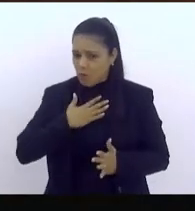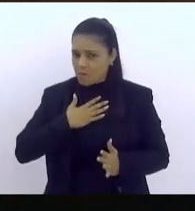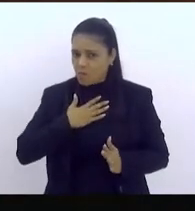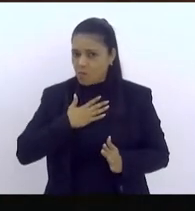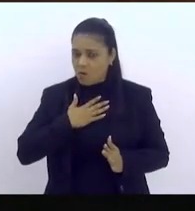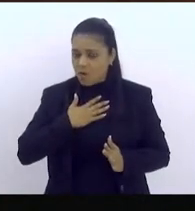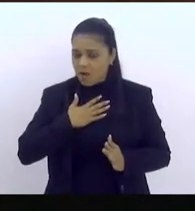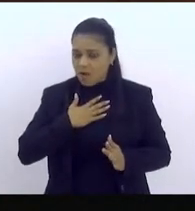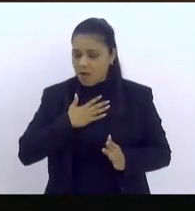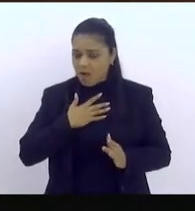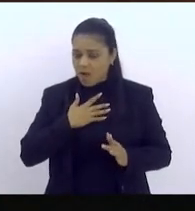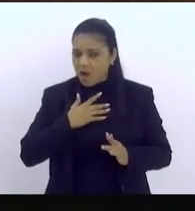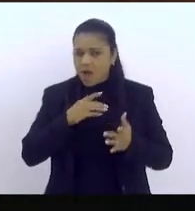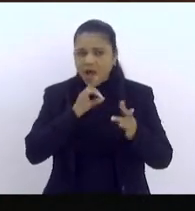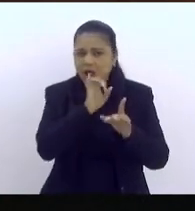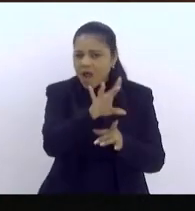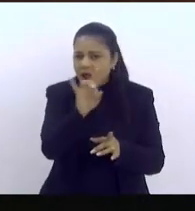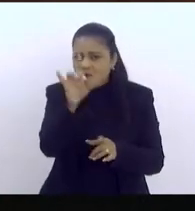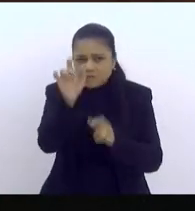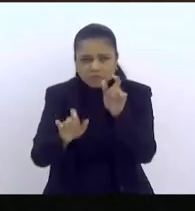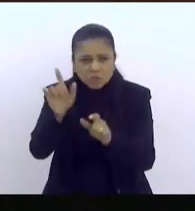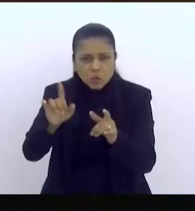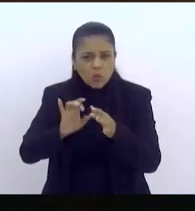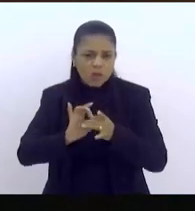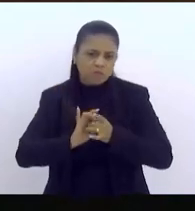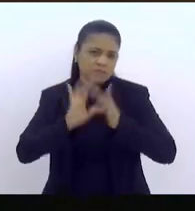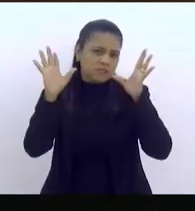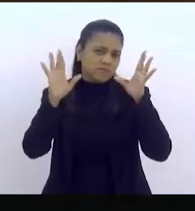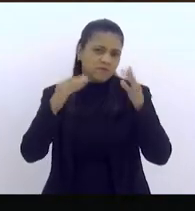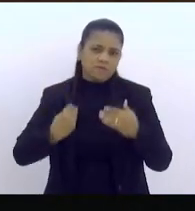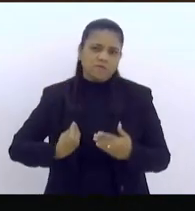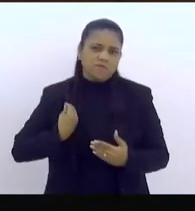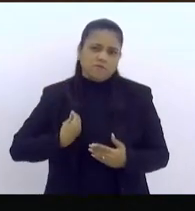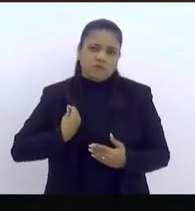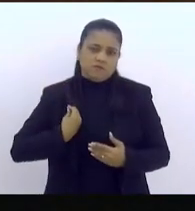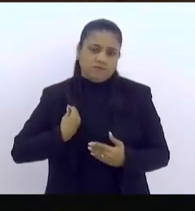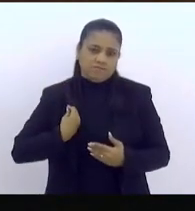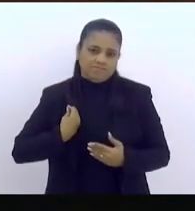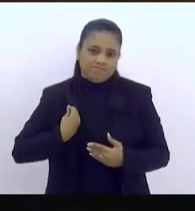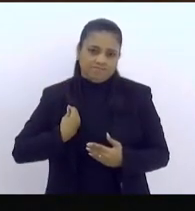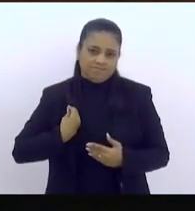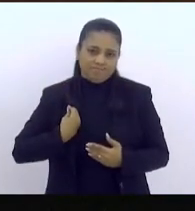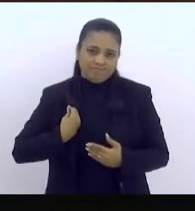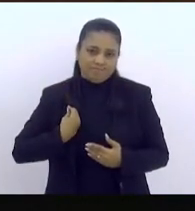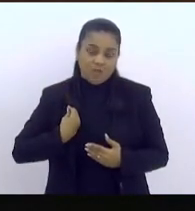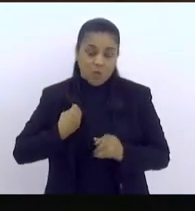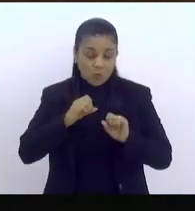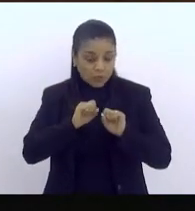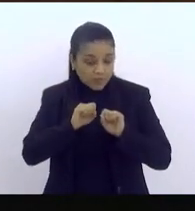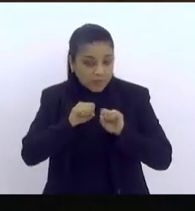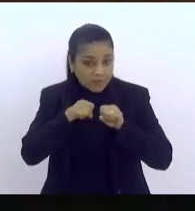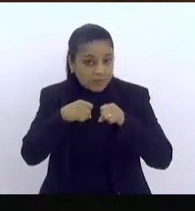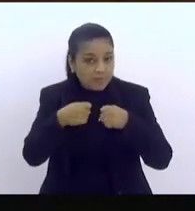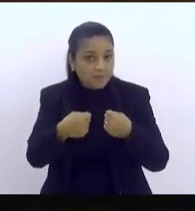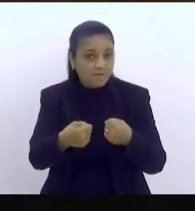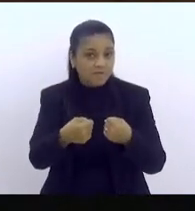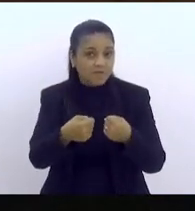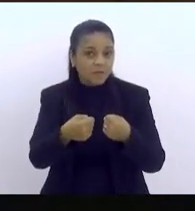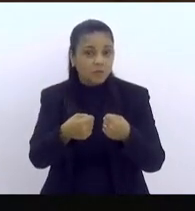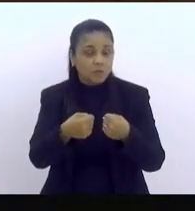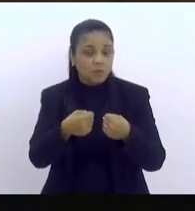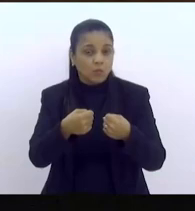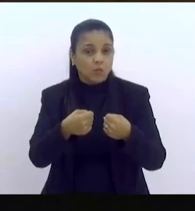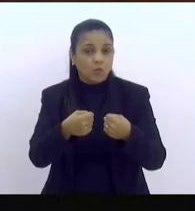vida o que quiser. Cada um faça da sua vida o que bem entender. Quando eu falei aqui que eu defendo a questão dos